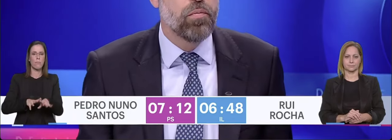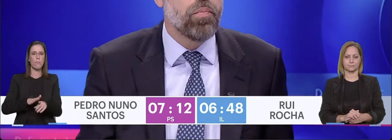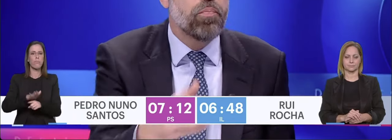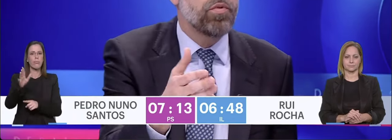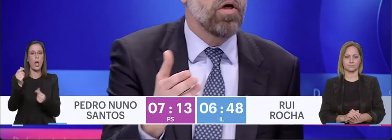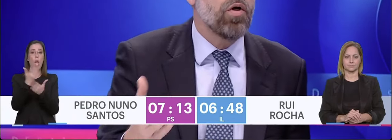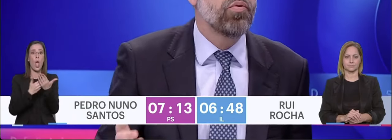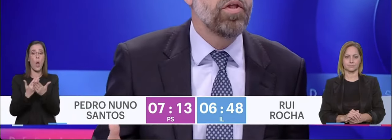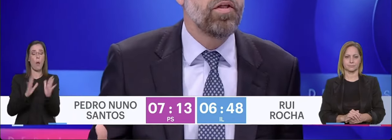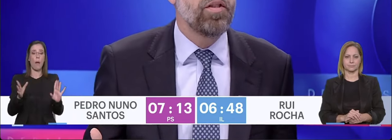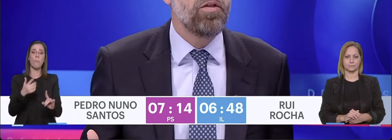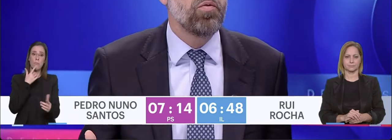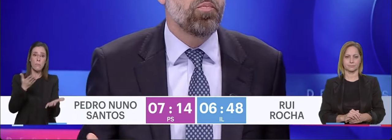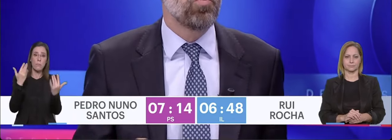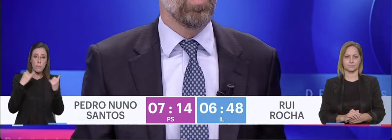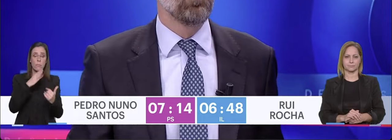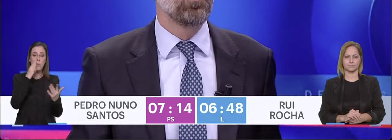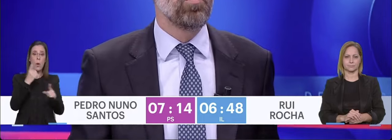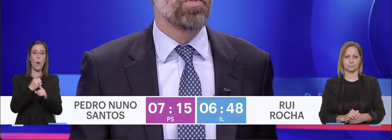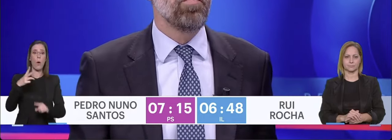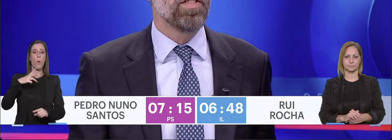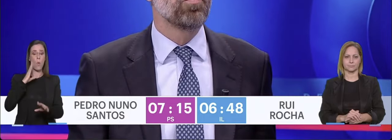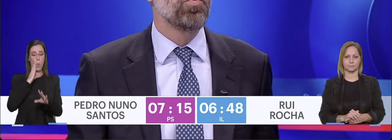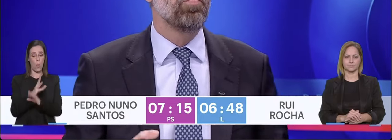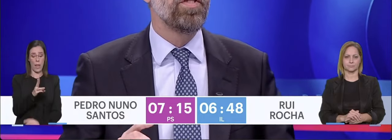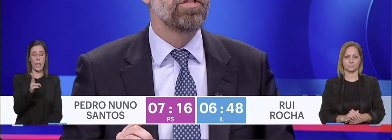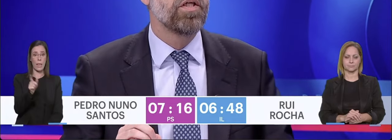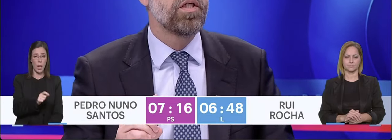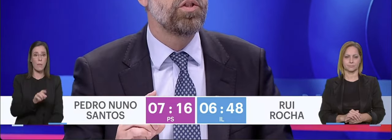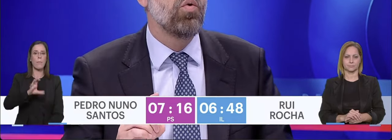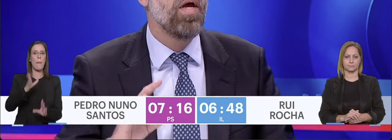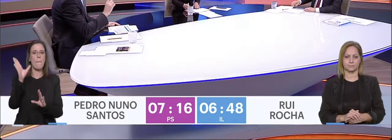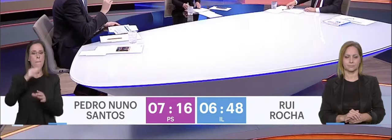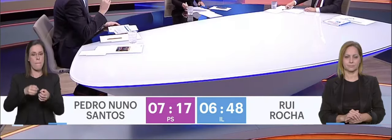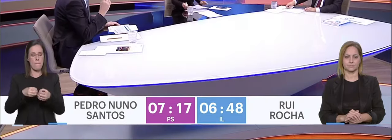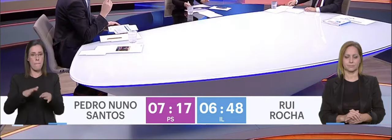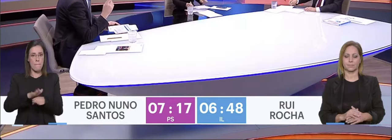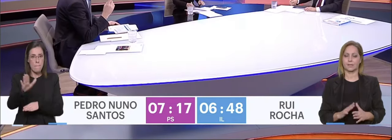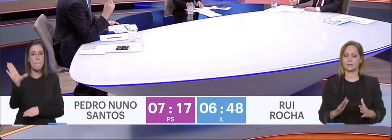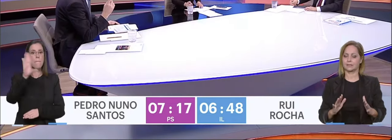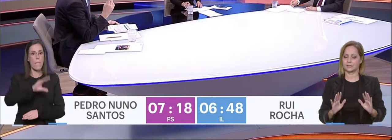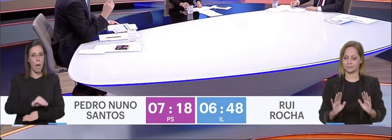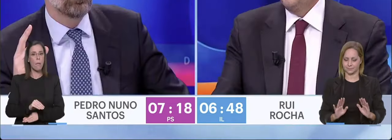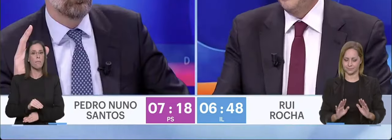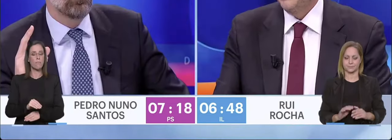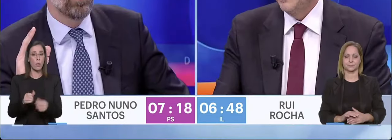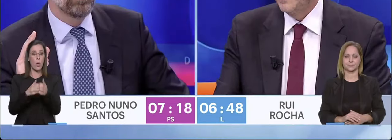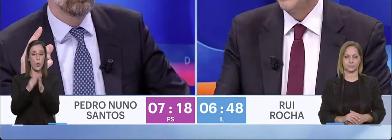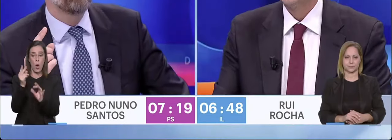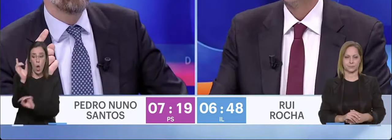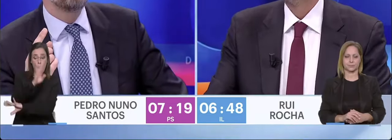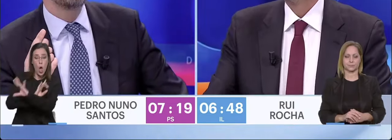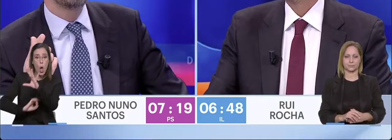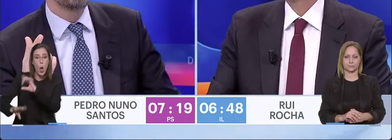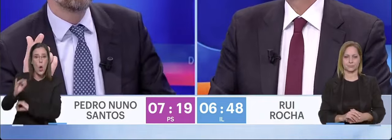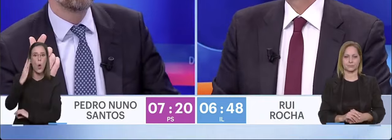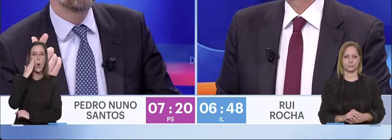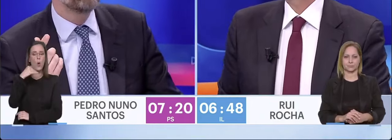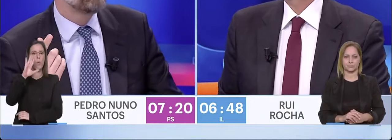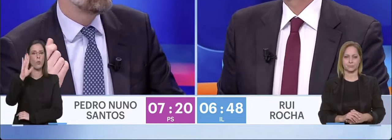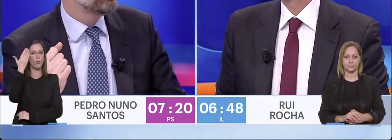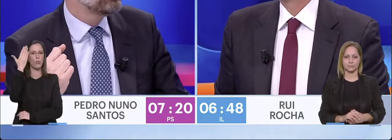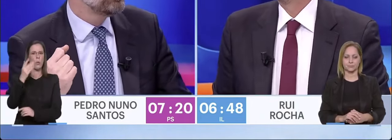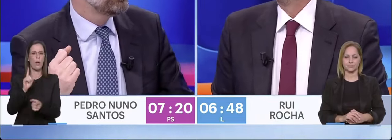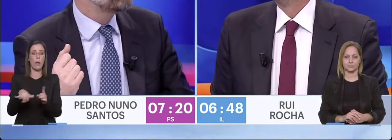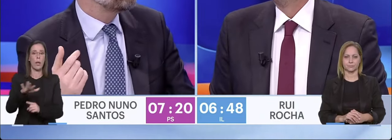económico já agora podia ter dito que Portugal no último trimestre foi o país que cresceu mais em toda a união europeia foi o número um em